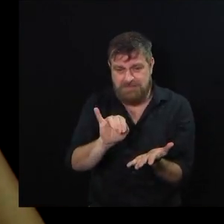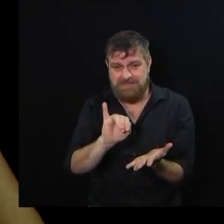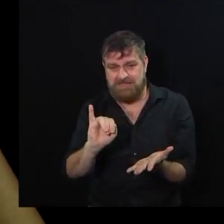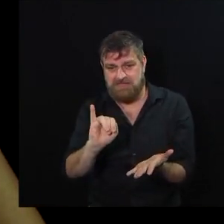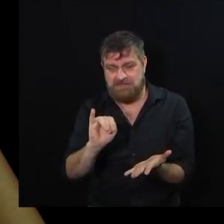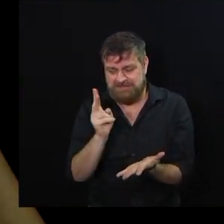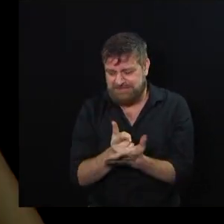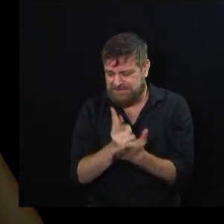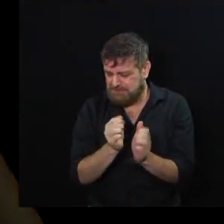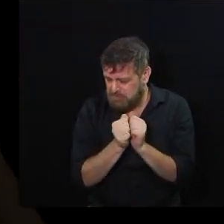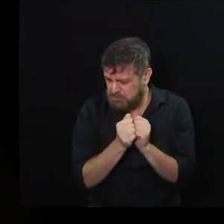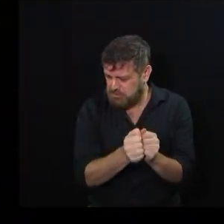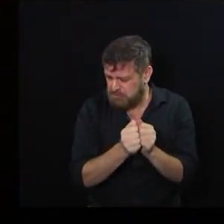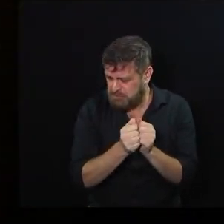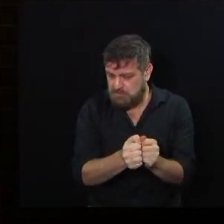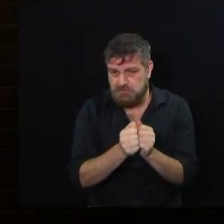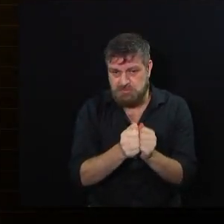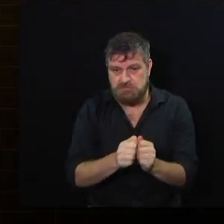Tem um minuto.